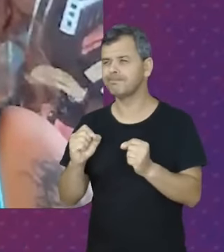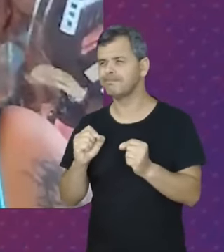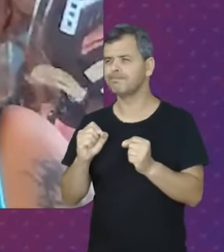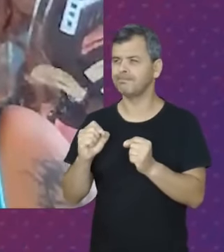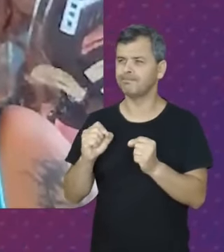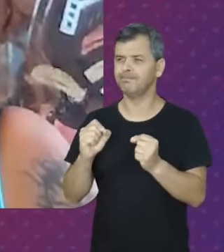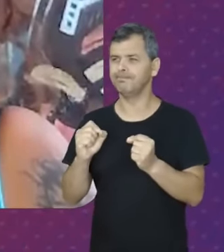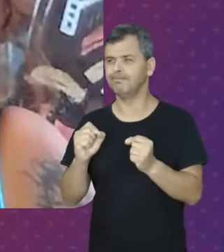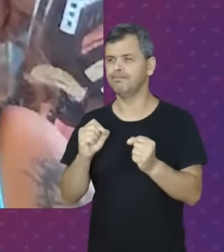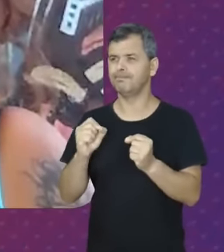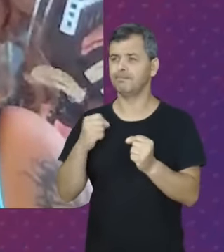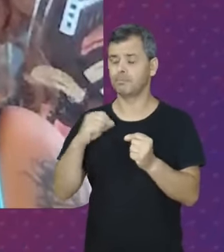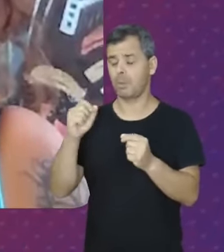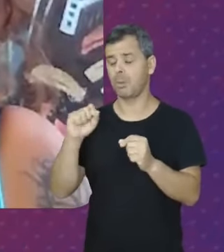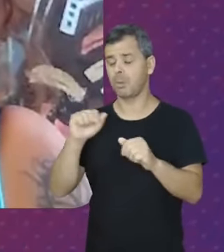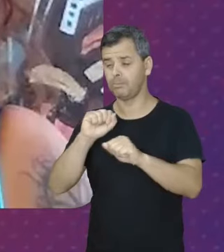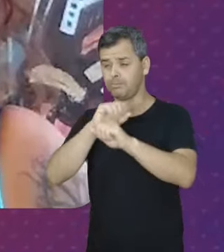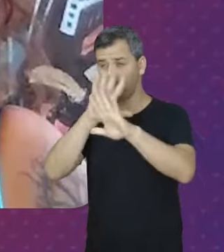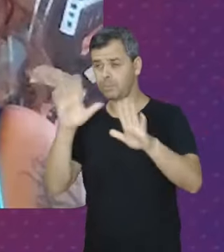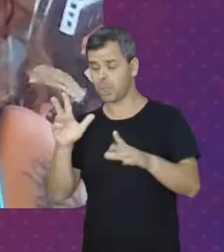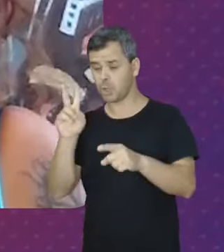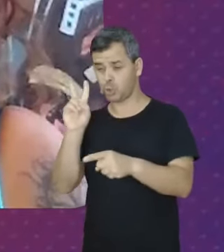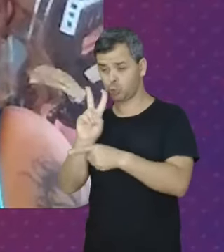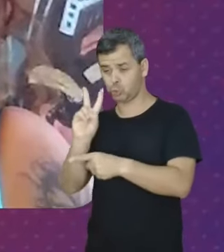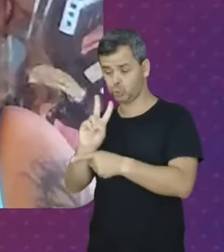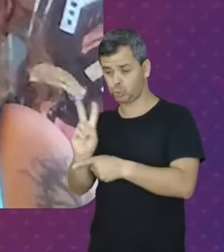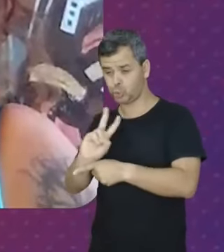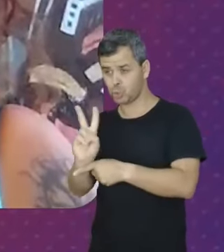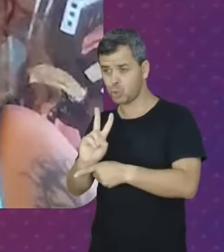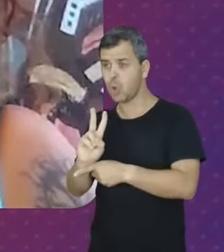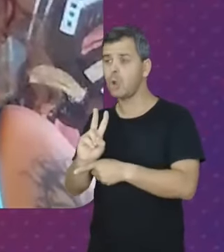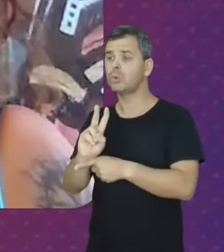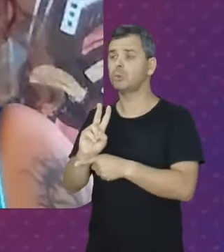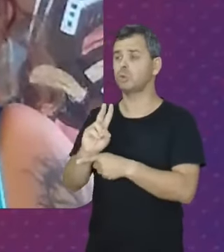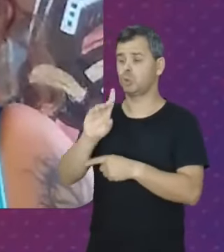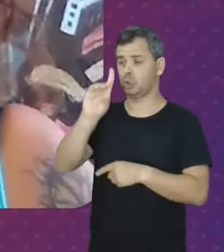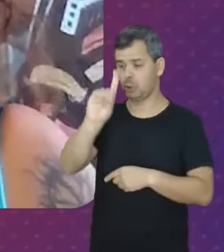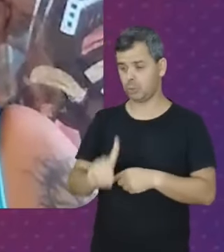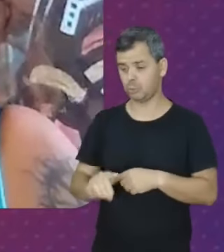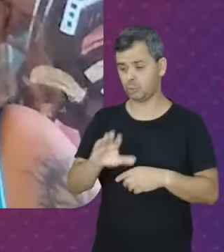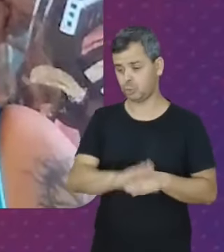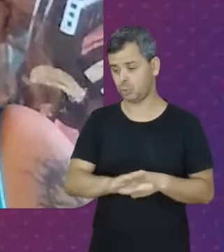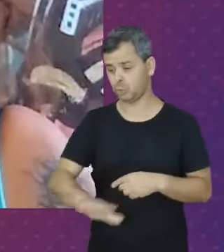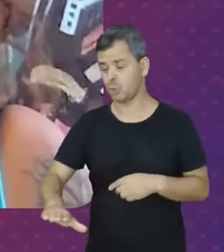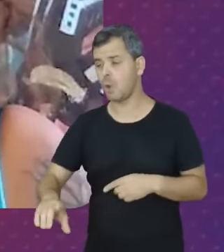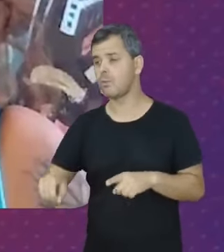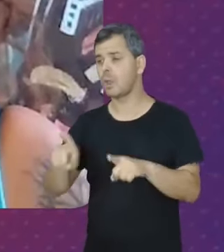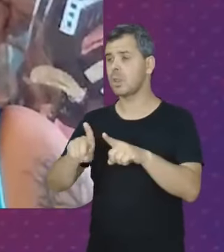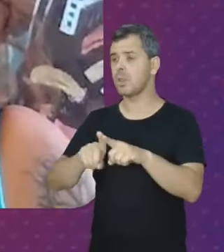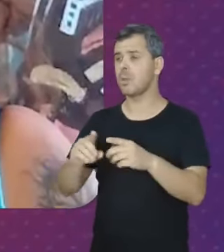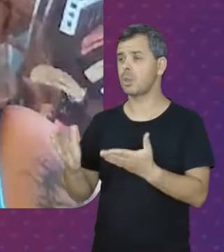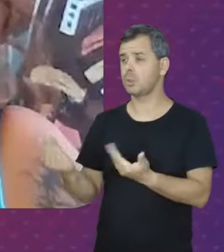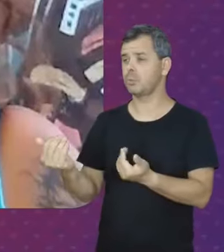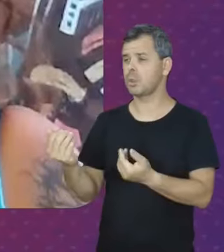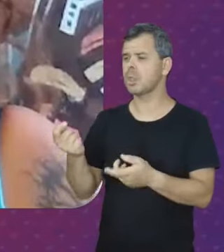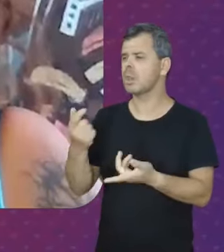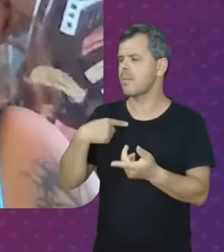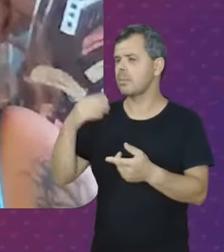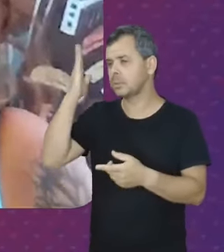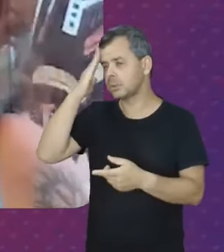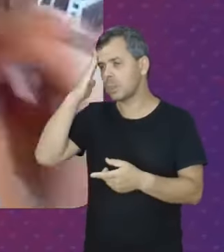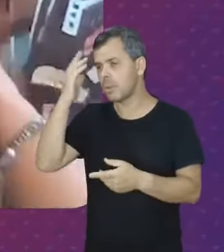muito claro de zelador dos direitos da criança e do adolescente. Então, ele tem que ter domínio de como faz